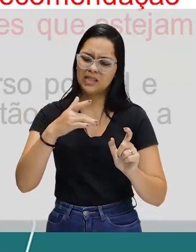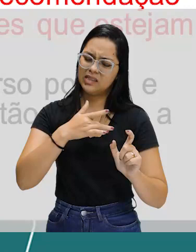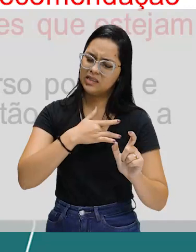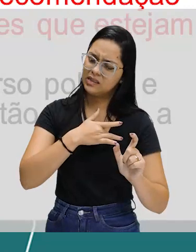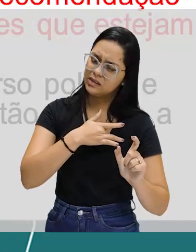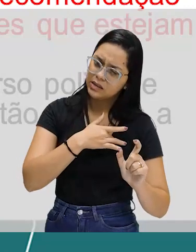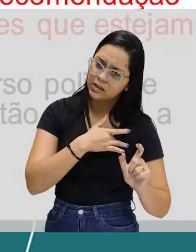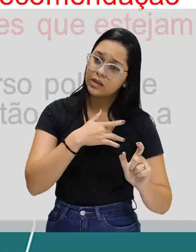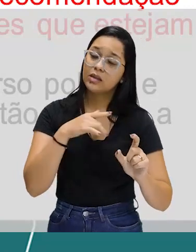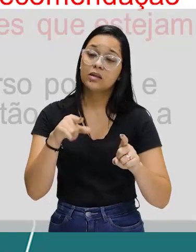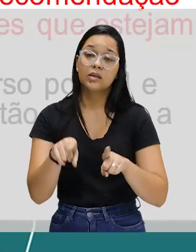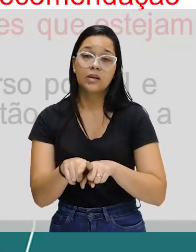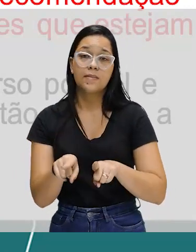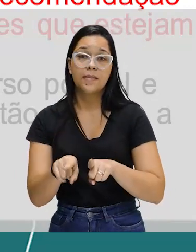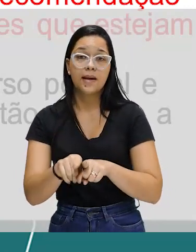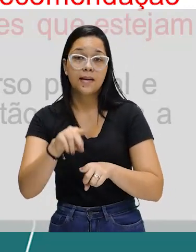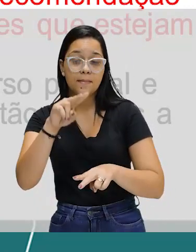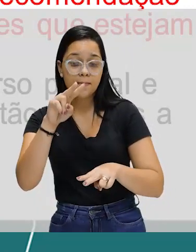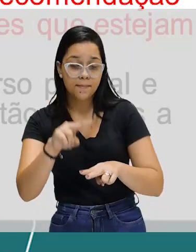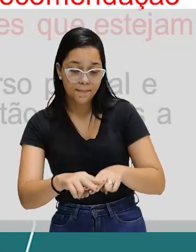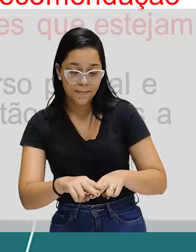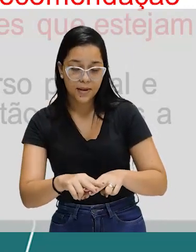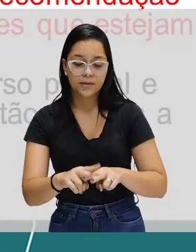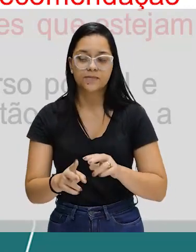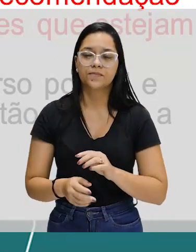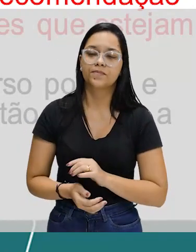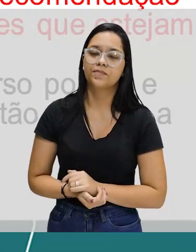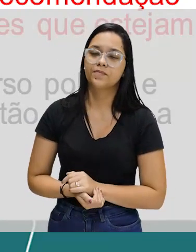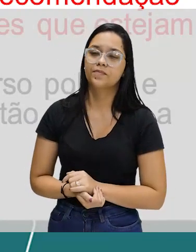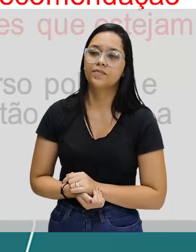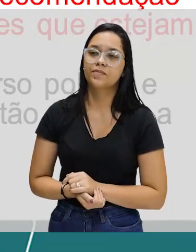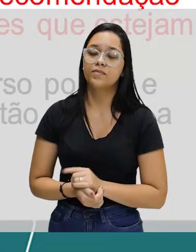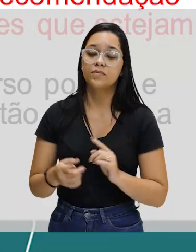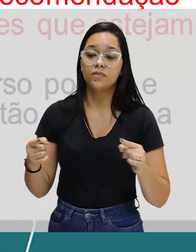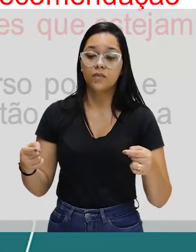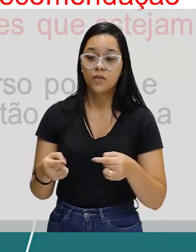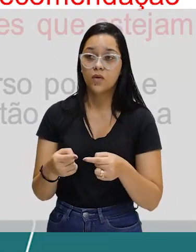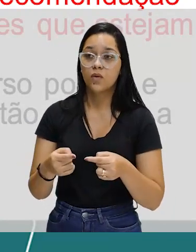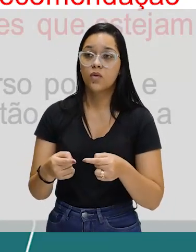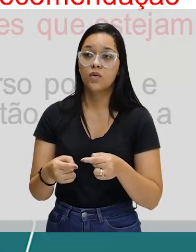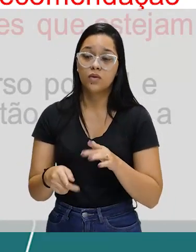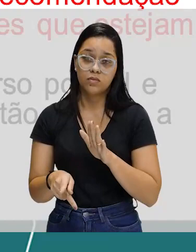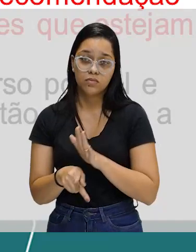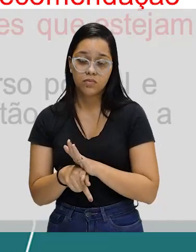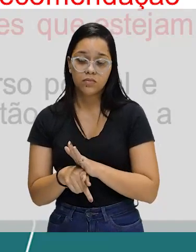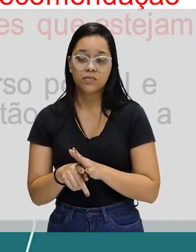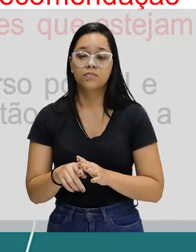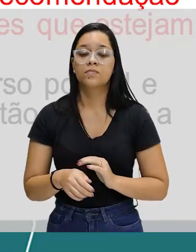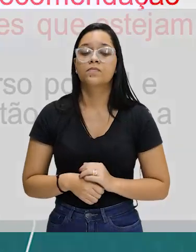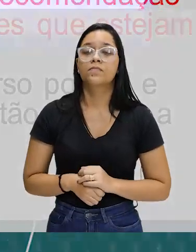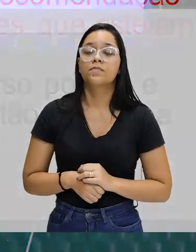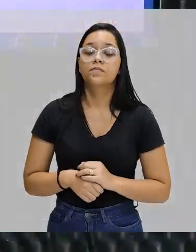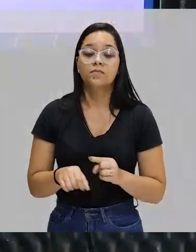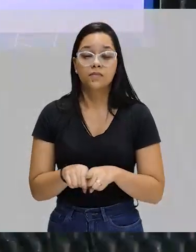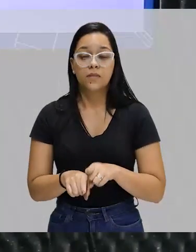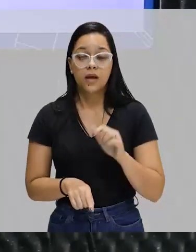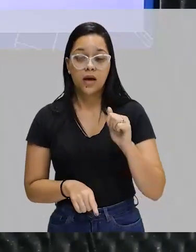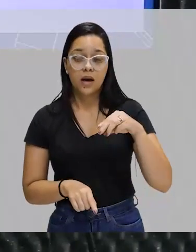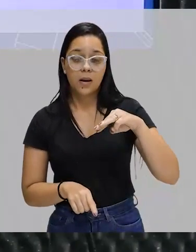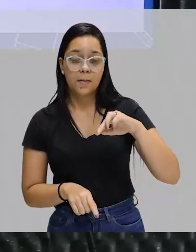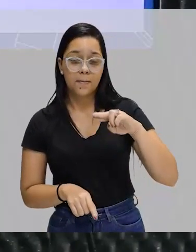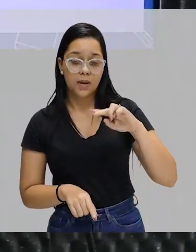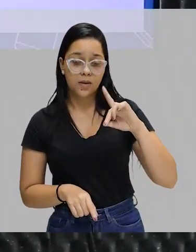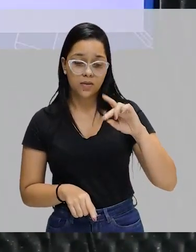sentir compaixão, como também pena de detenção, né? De acordo com o Código Penal. A ambiguidade